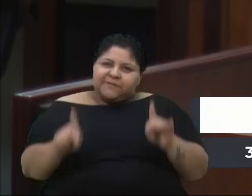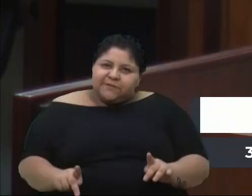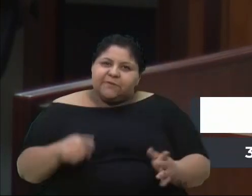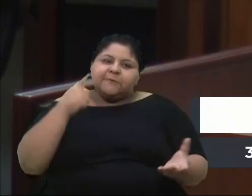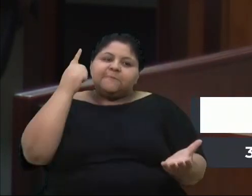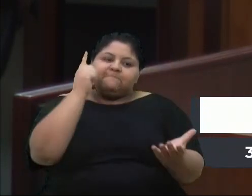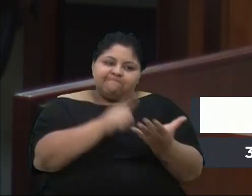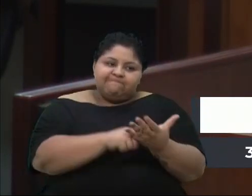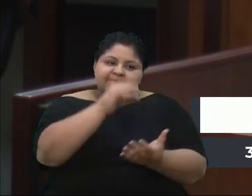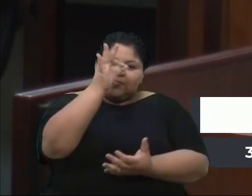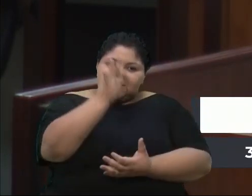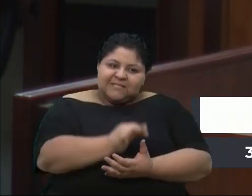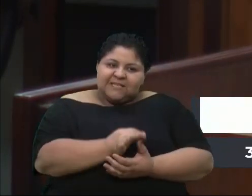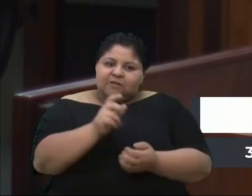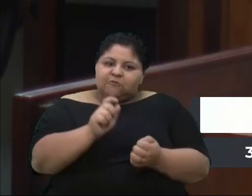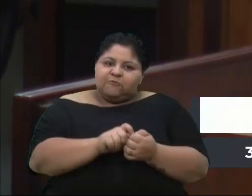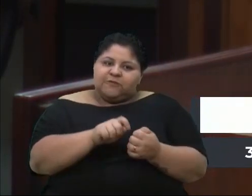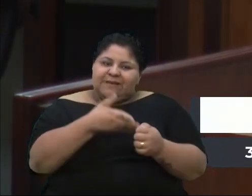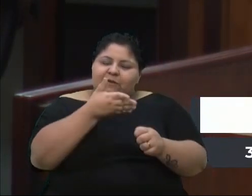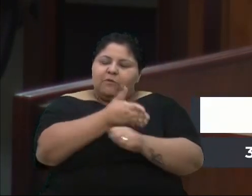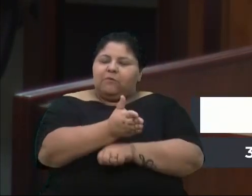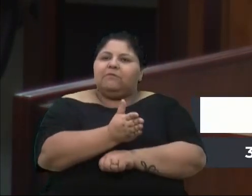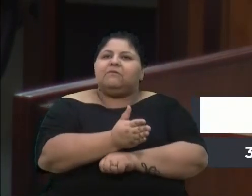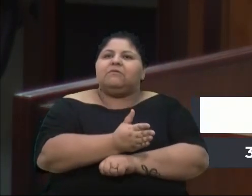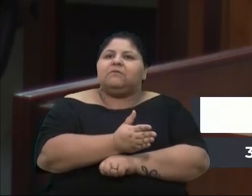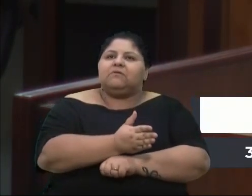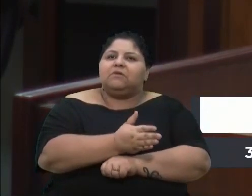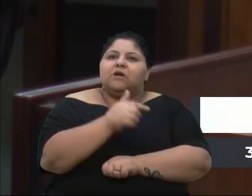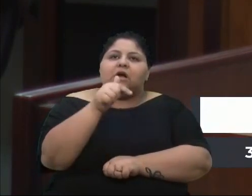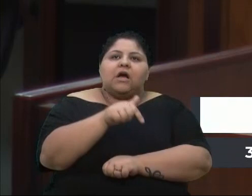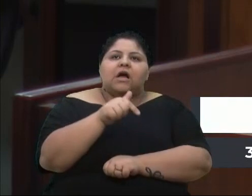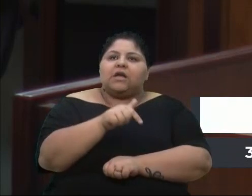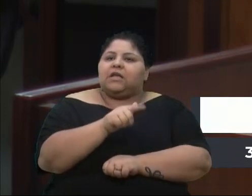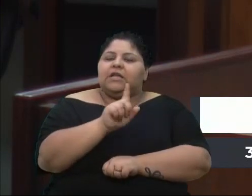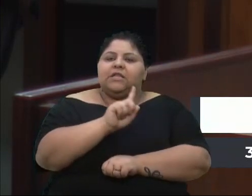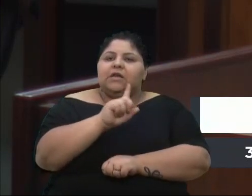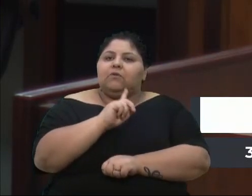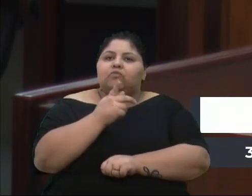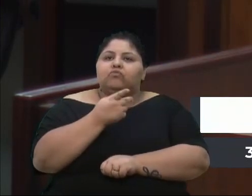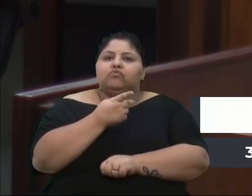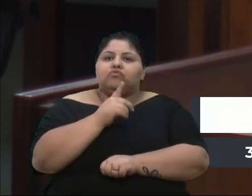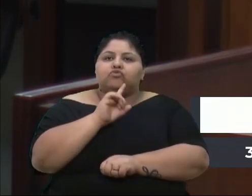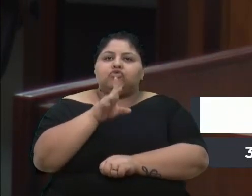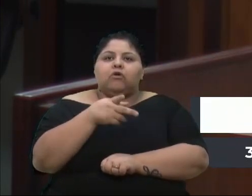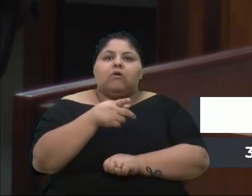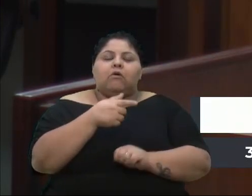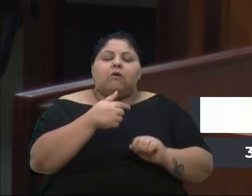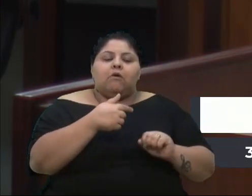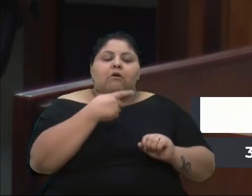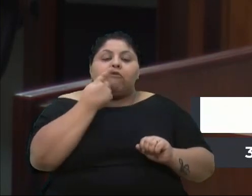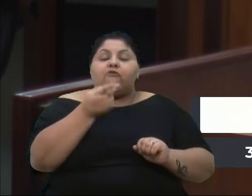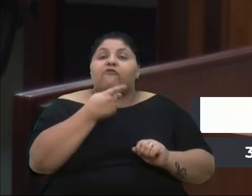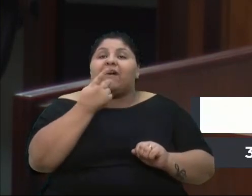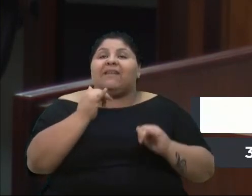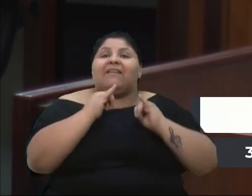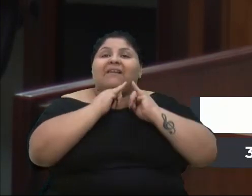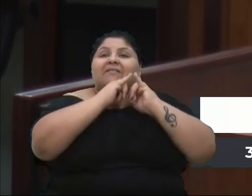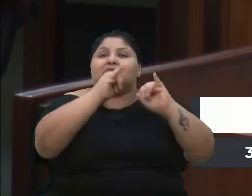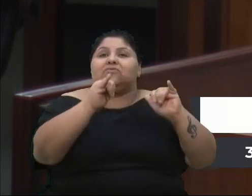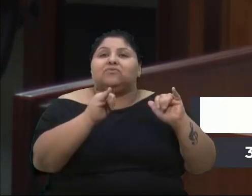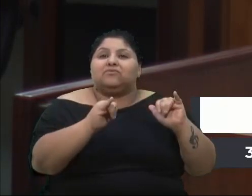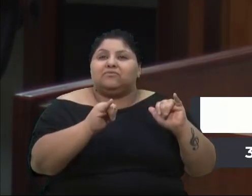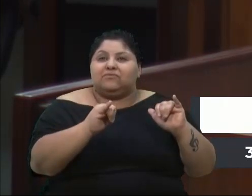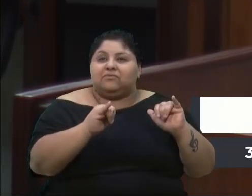que de fato se enganjaram. Eu não estou aqui só divulgando notícias péssimas, notícias que